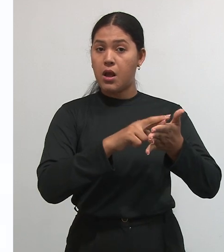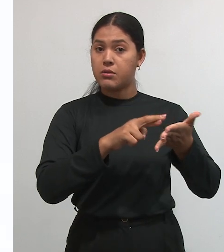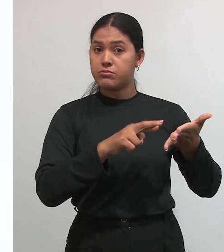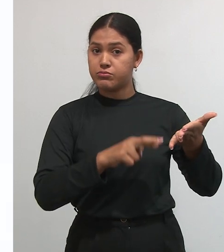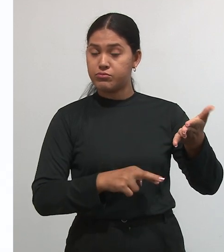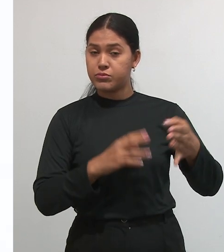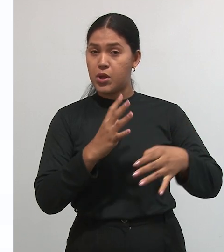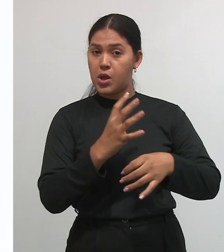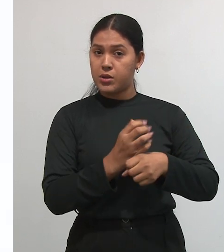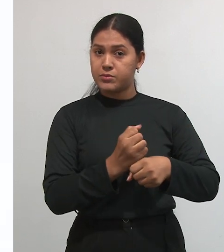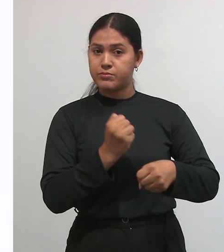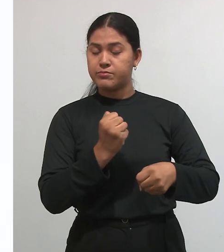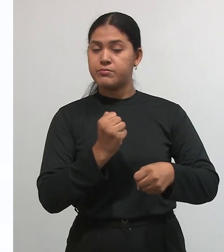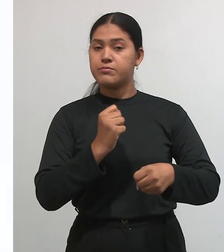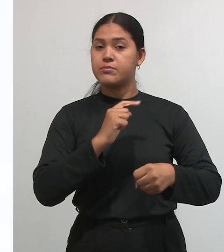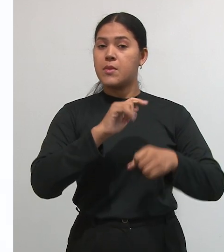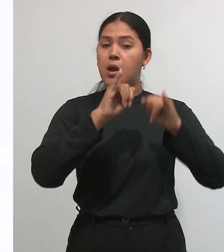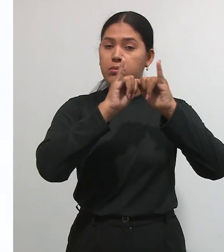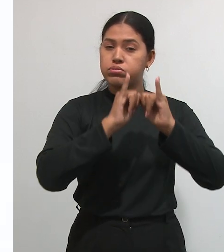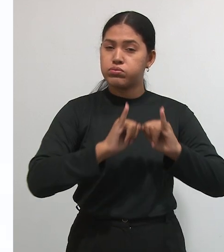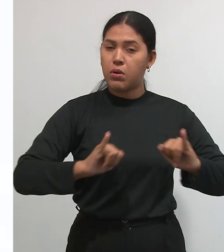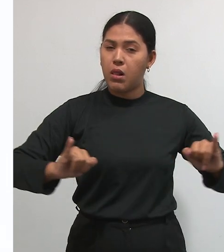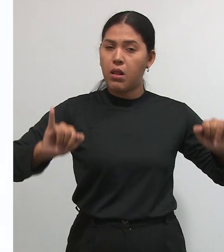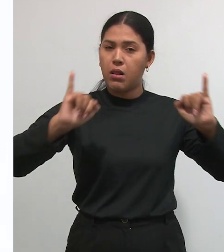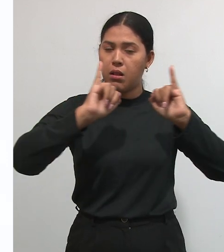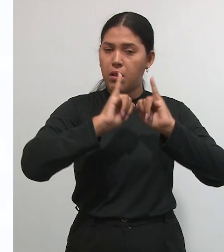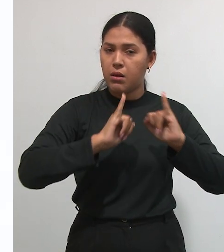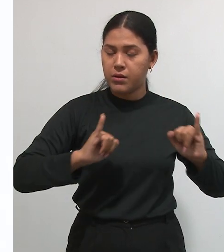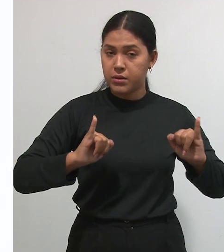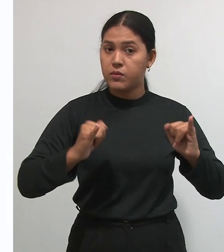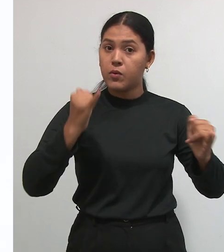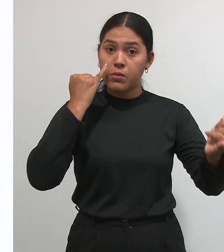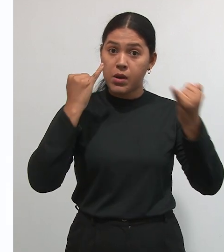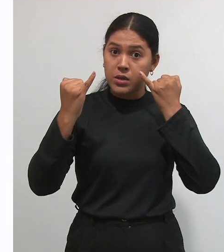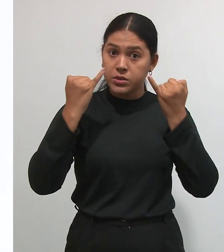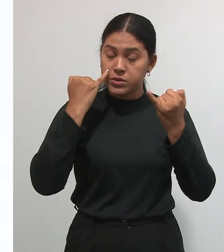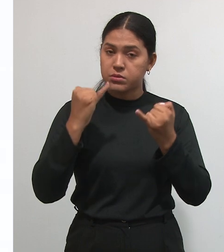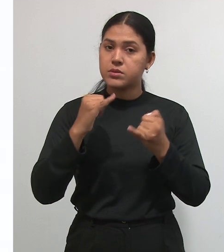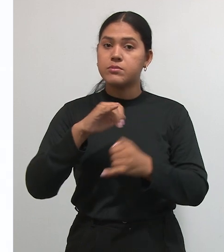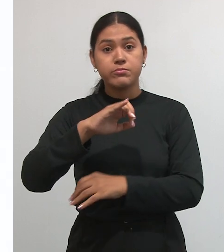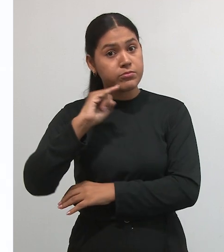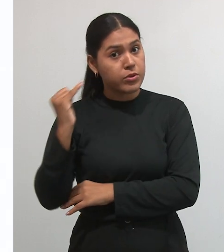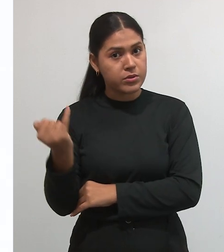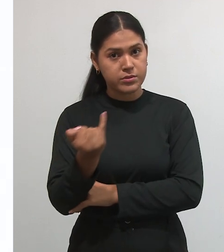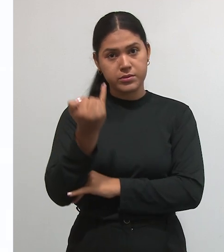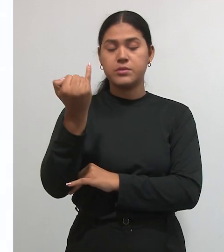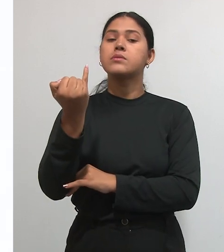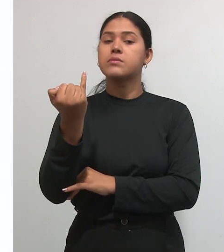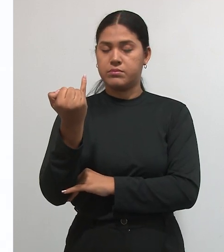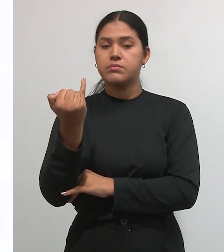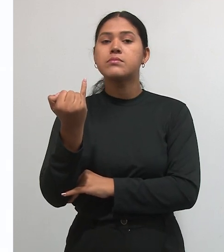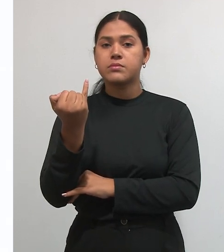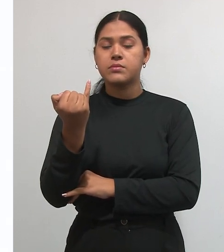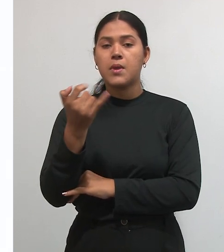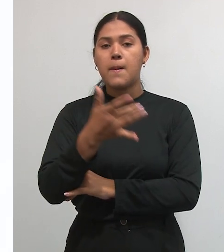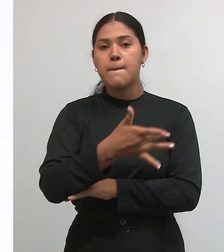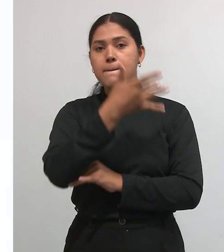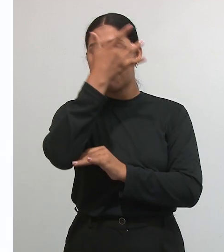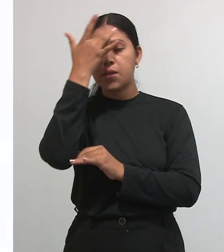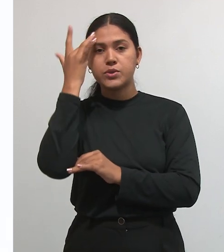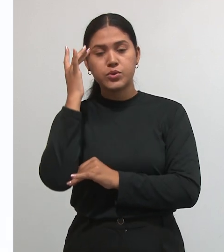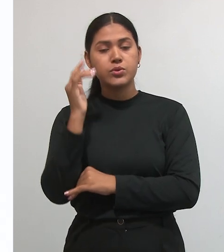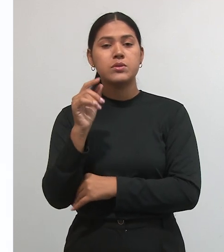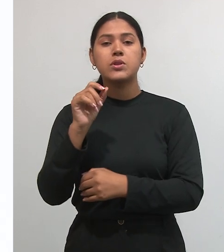contábeis e divulga essas informações contábeis úteis, tá? Tem que ter relevância aos